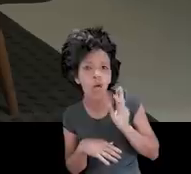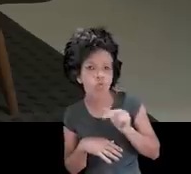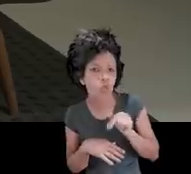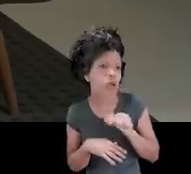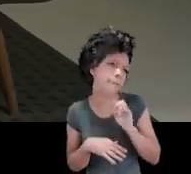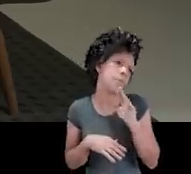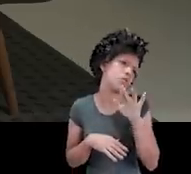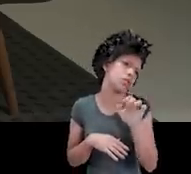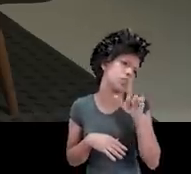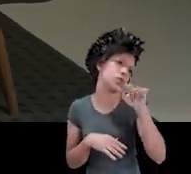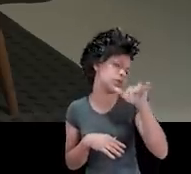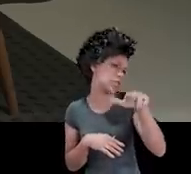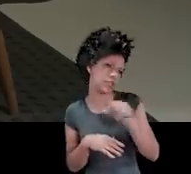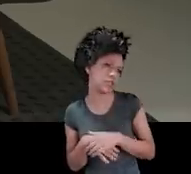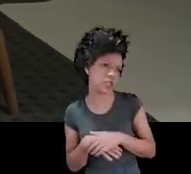Willis no Duro de Matar.